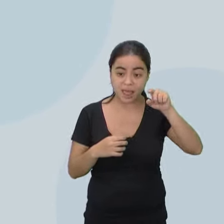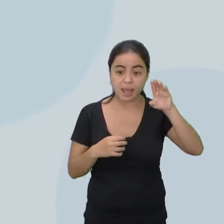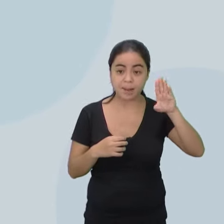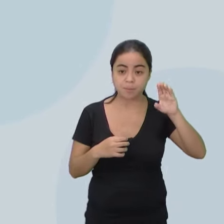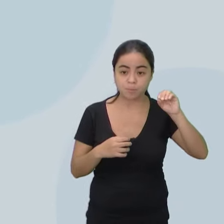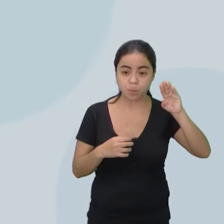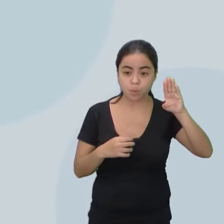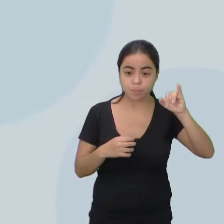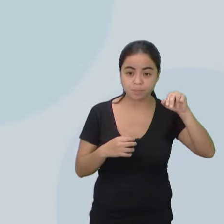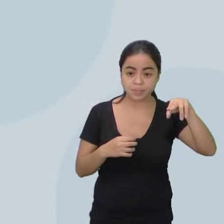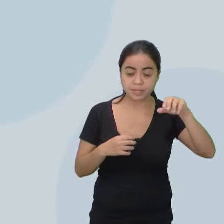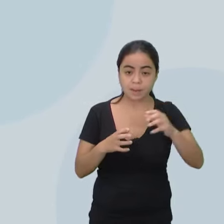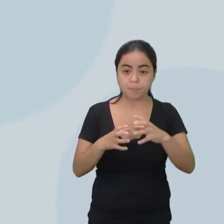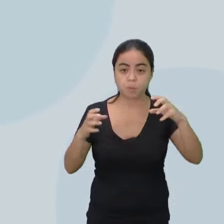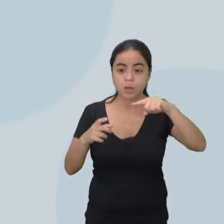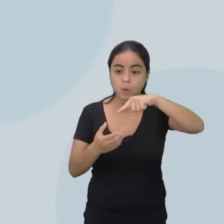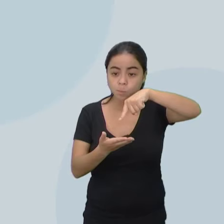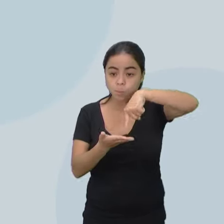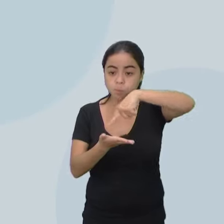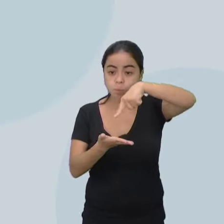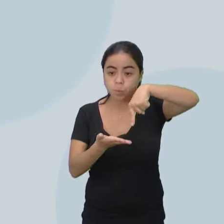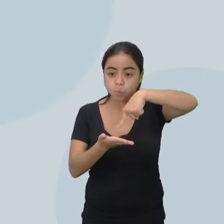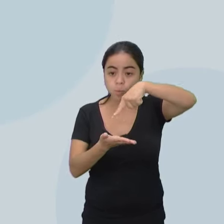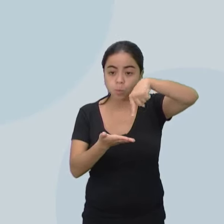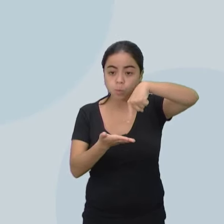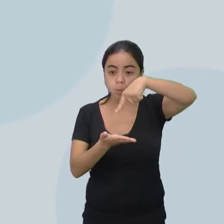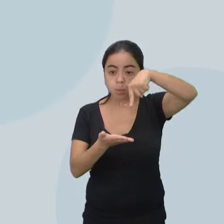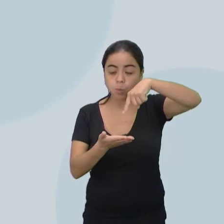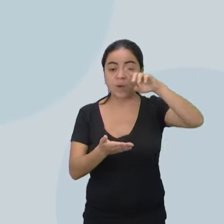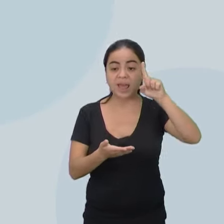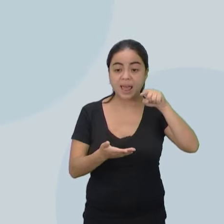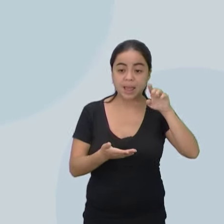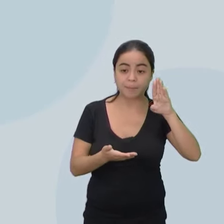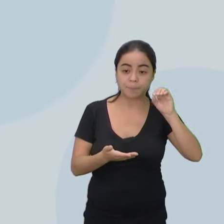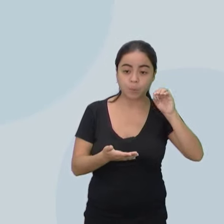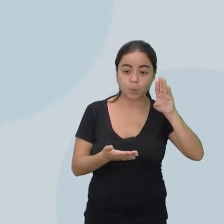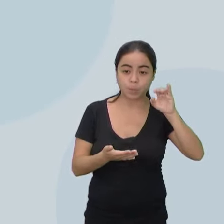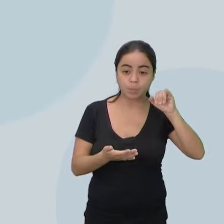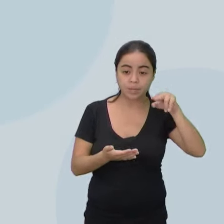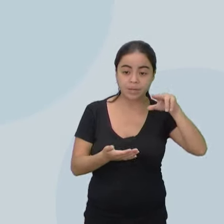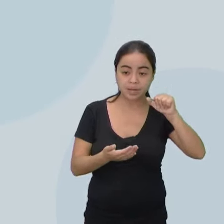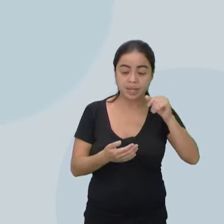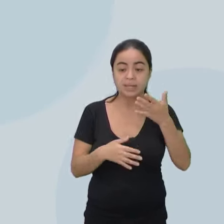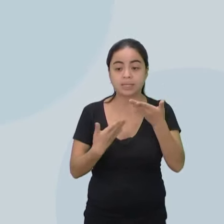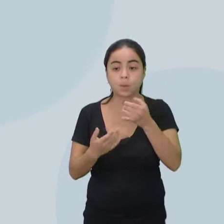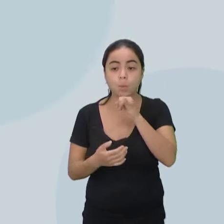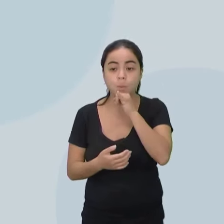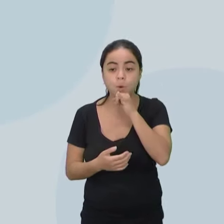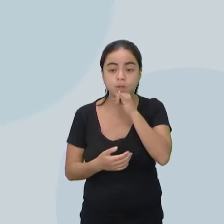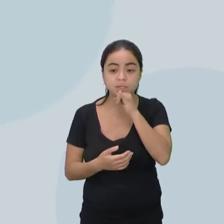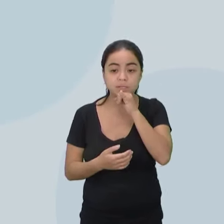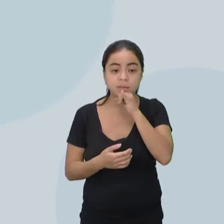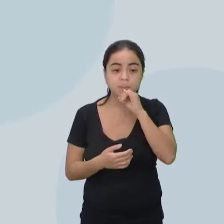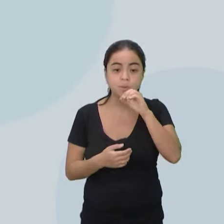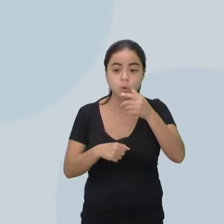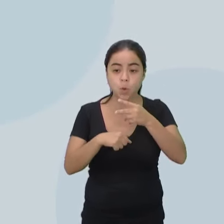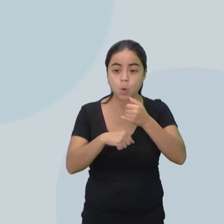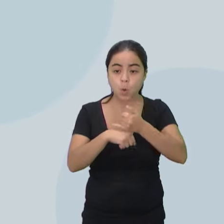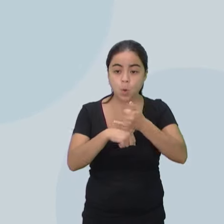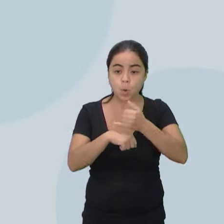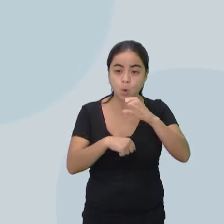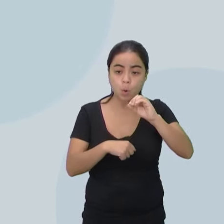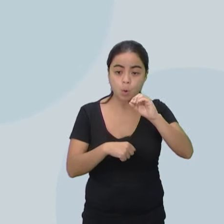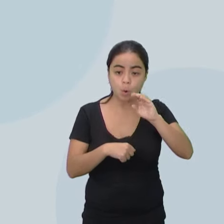enrola, enrola, várias, né? A gente tem uma bobina. Então, pensa numa bobina de cobre. É um monte de fiozinho de cobre